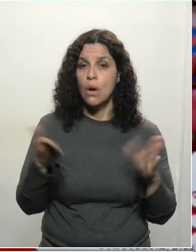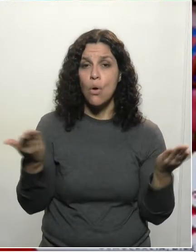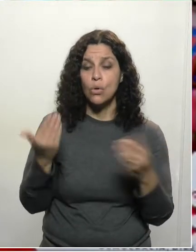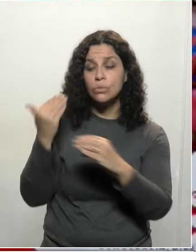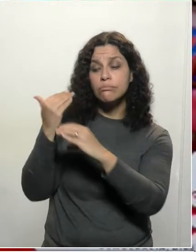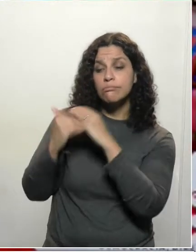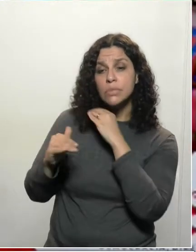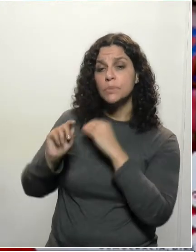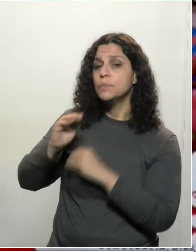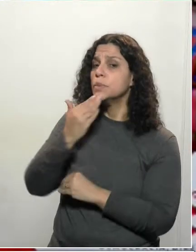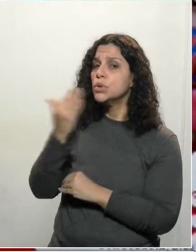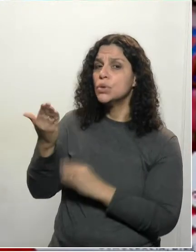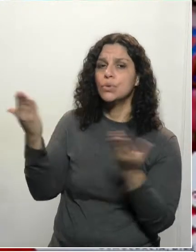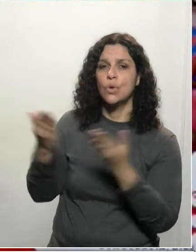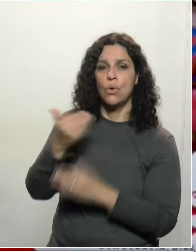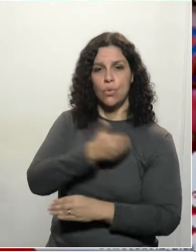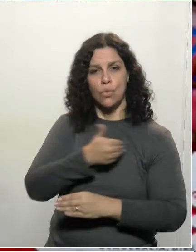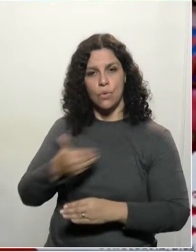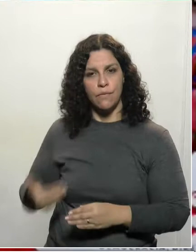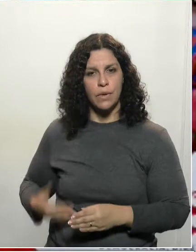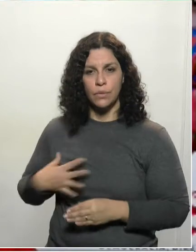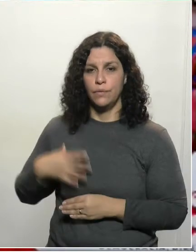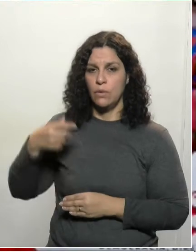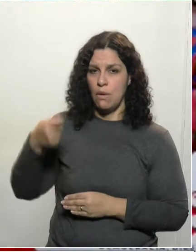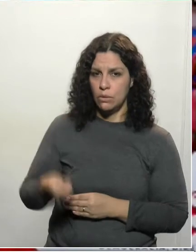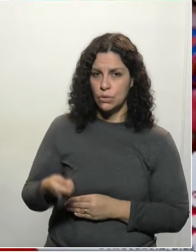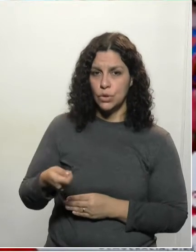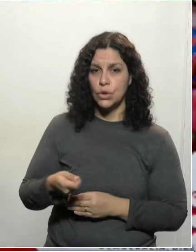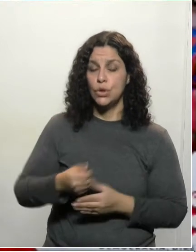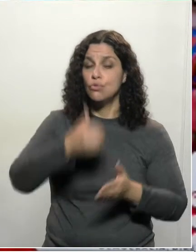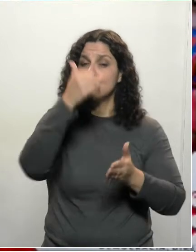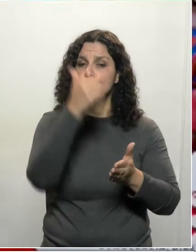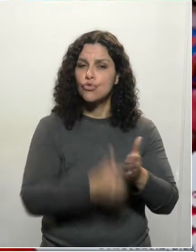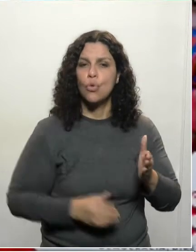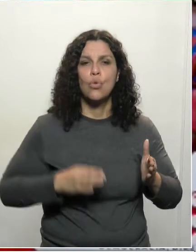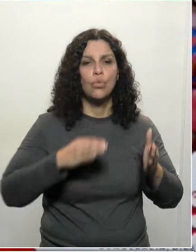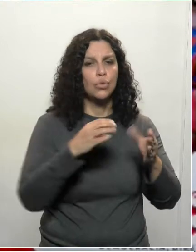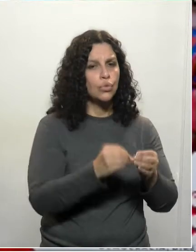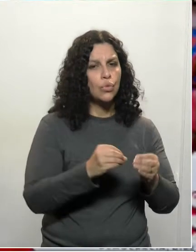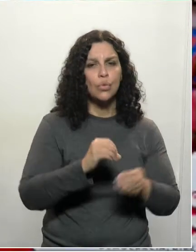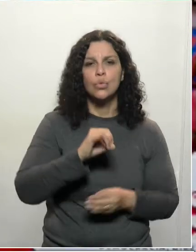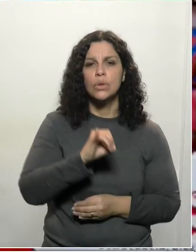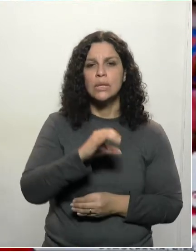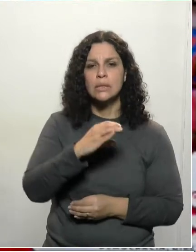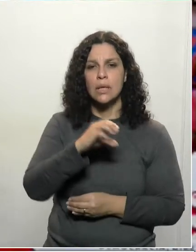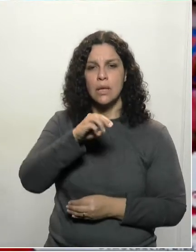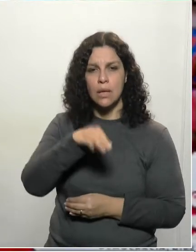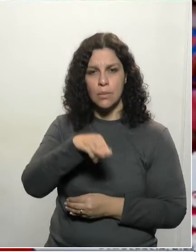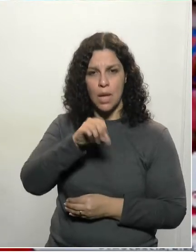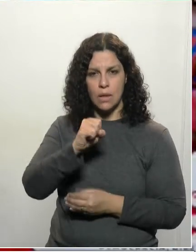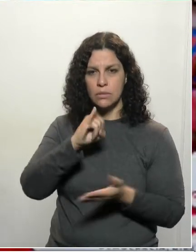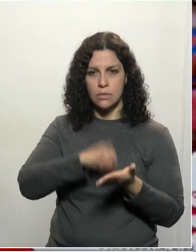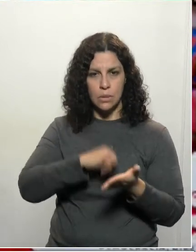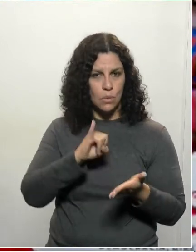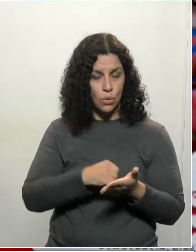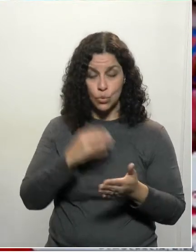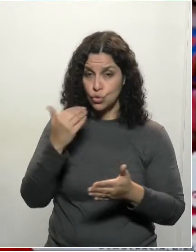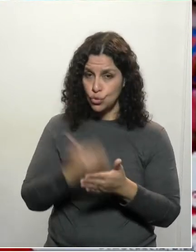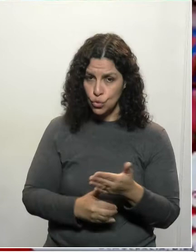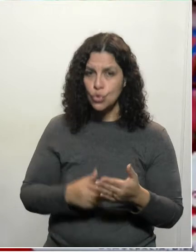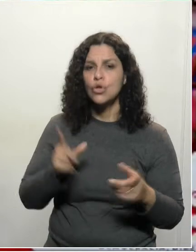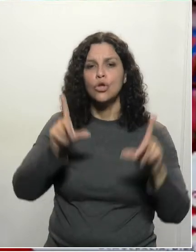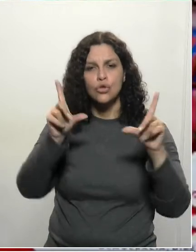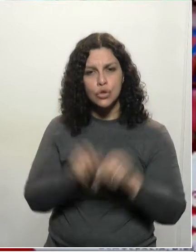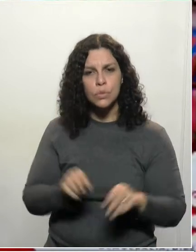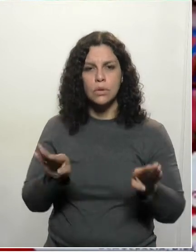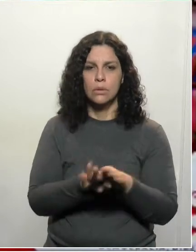do expediente é solicitando que o governador isente de ICMS, né, a Zolgensma, que com certeza já vai